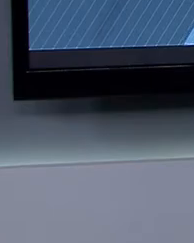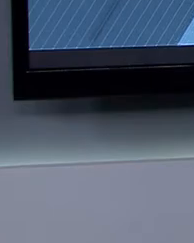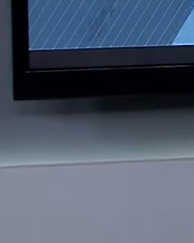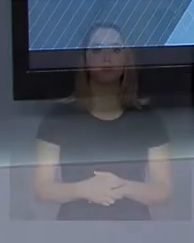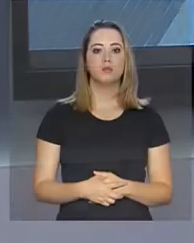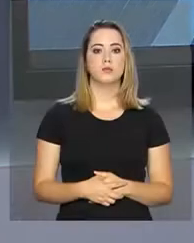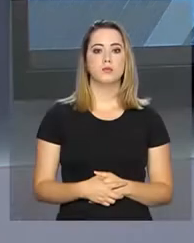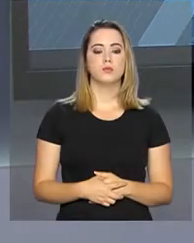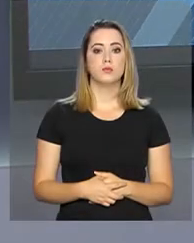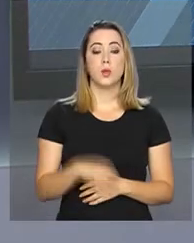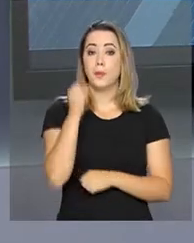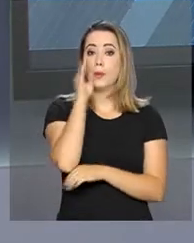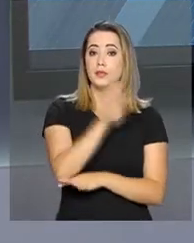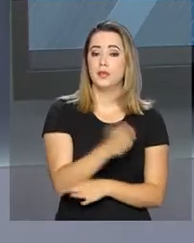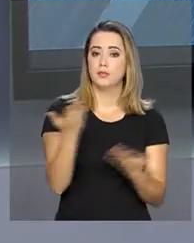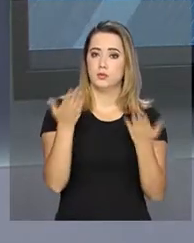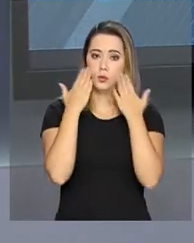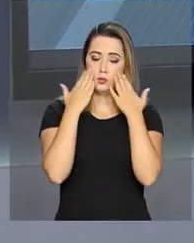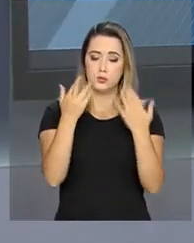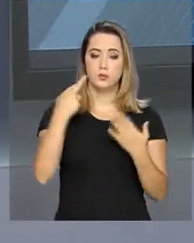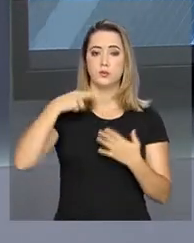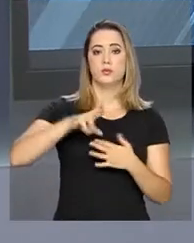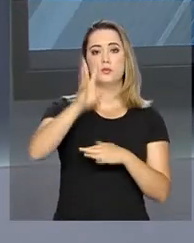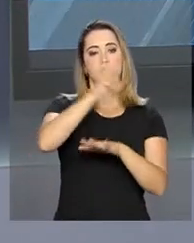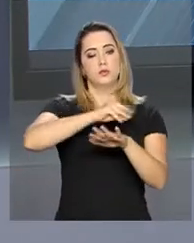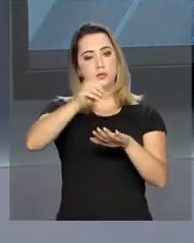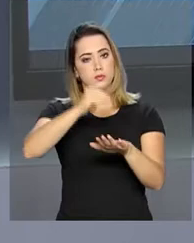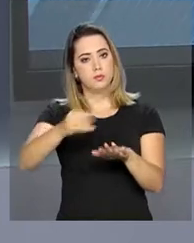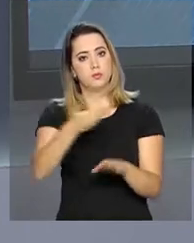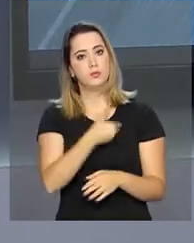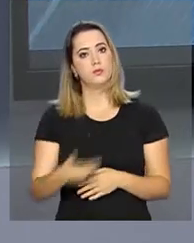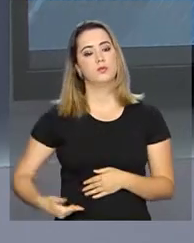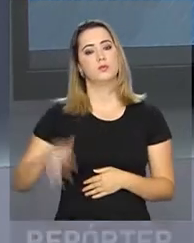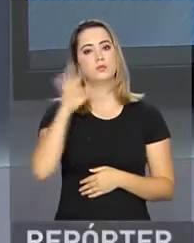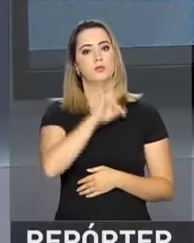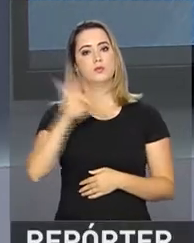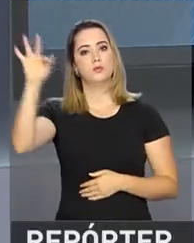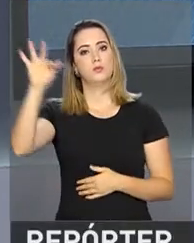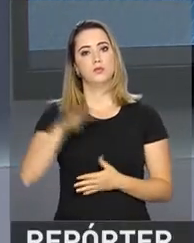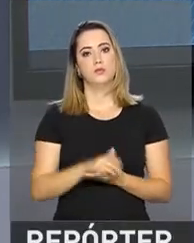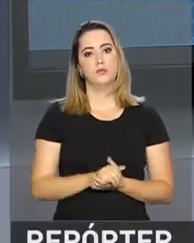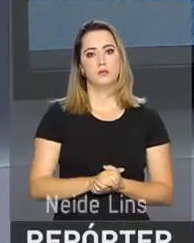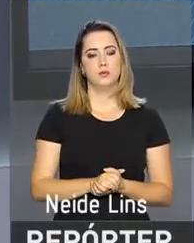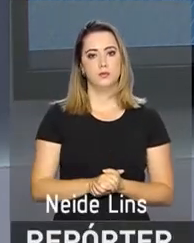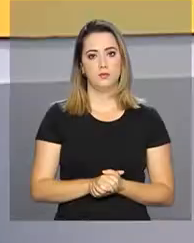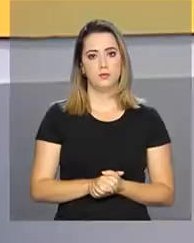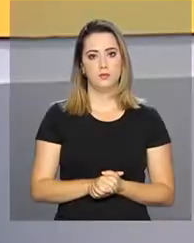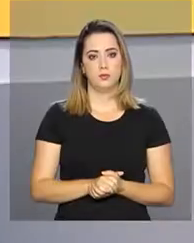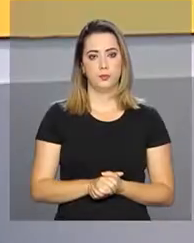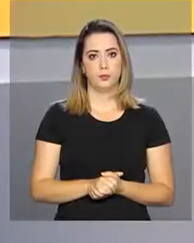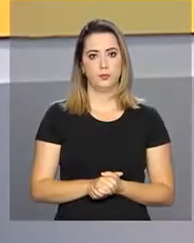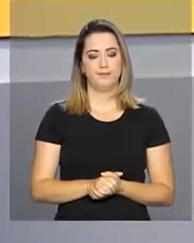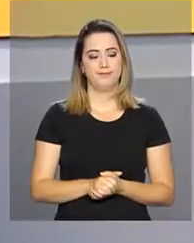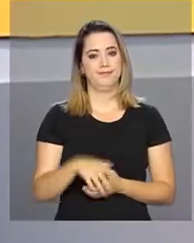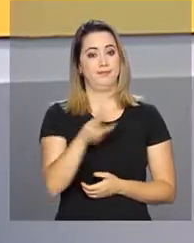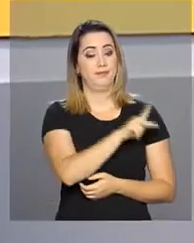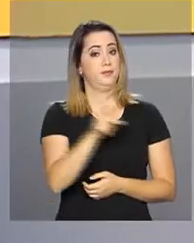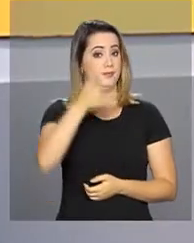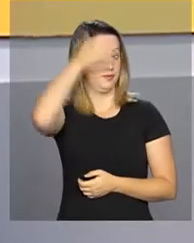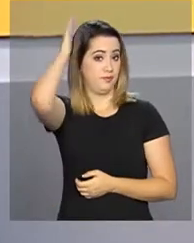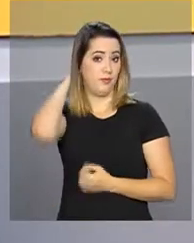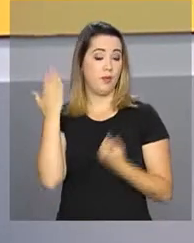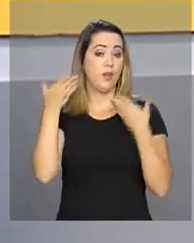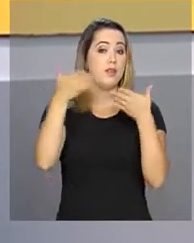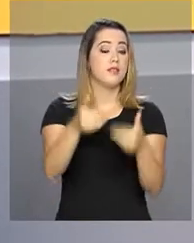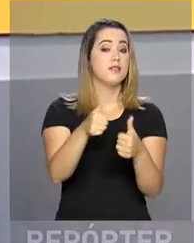boa tarde estamos de volta com repórter nbr as notícias do governo federal o presidente michel